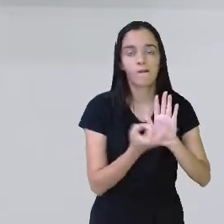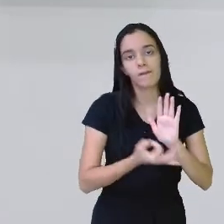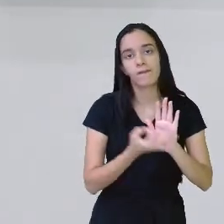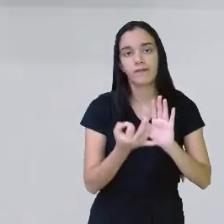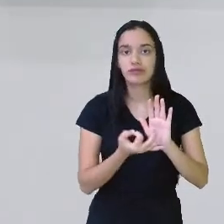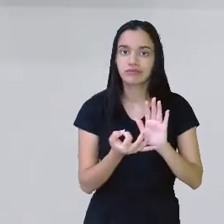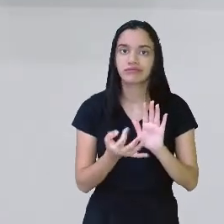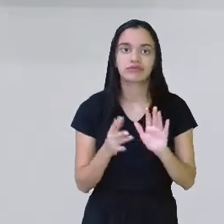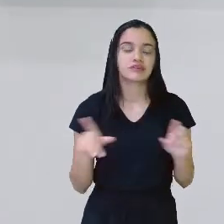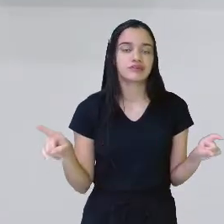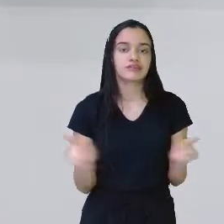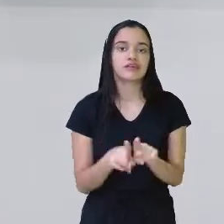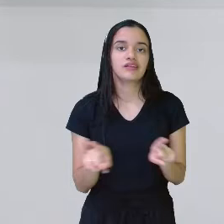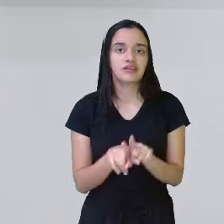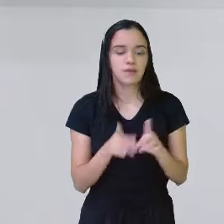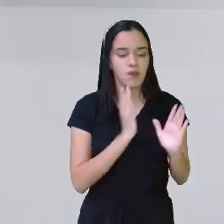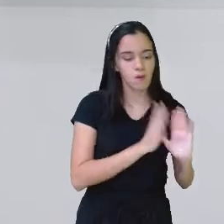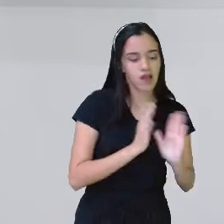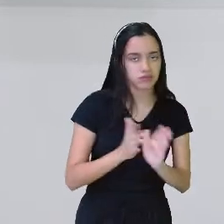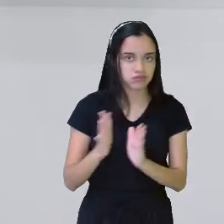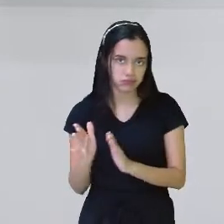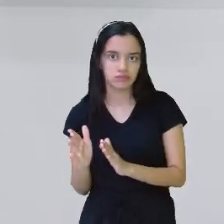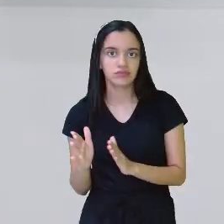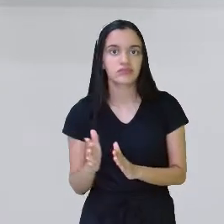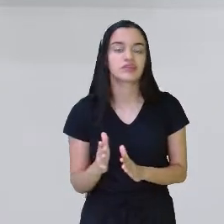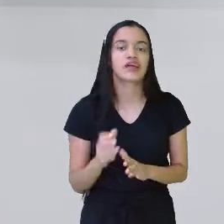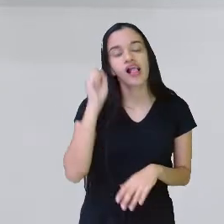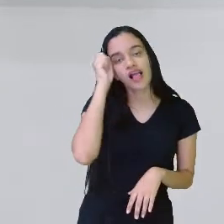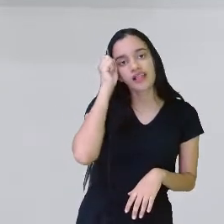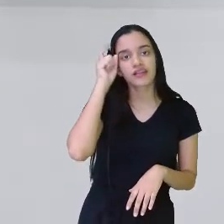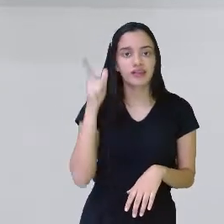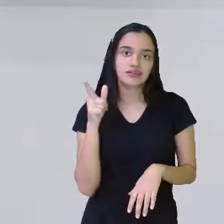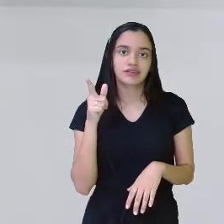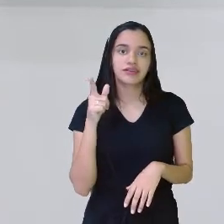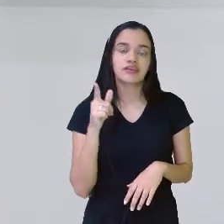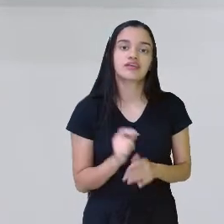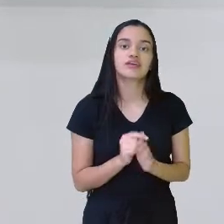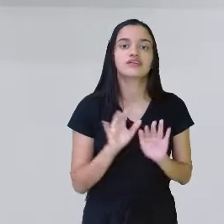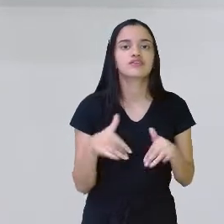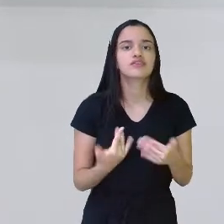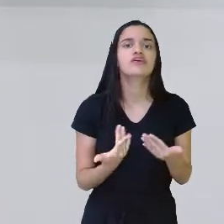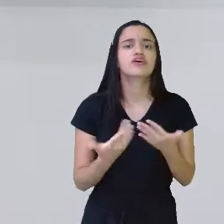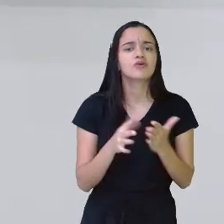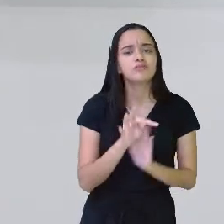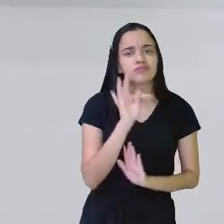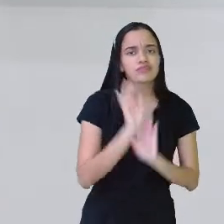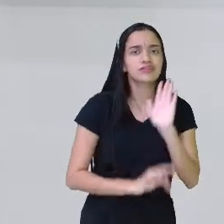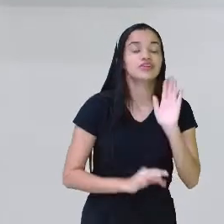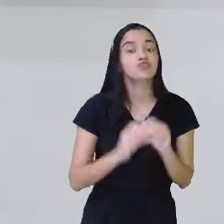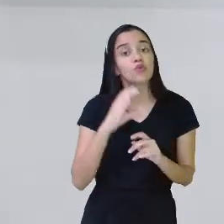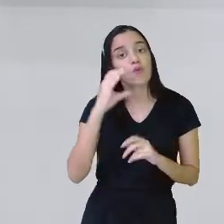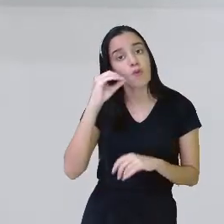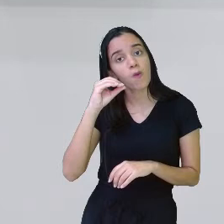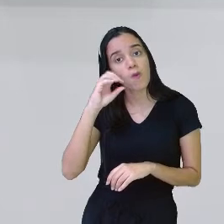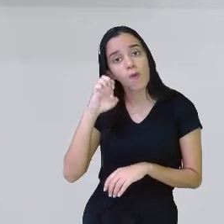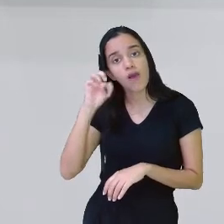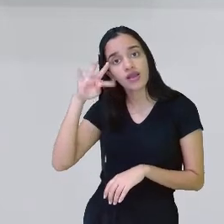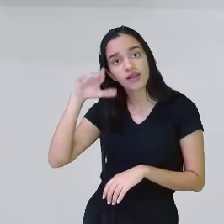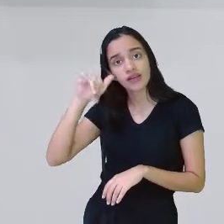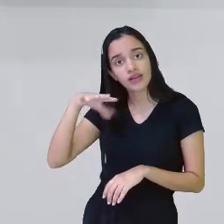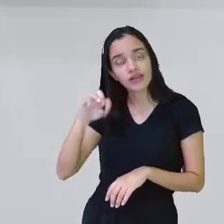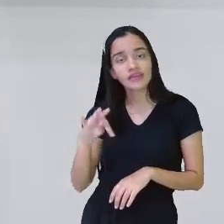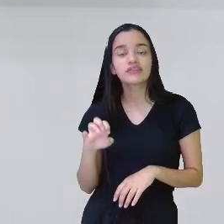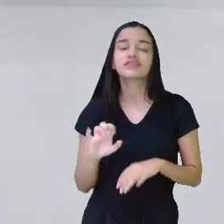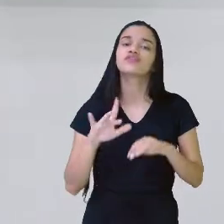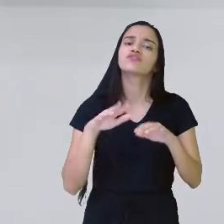você usar uma sequência de ideias, tá? Isso faz com que o seu texto seja coerente. Tanto eles são